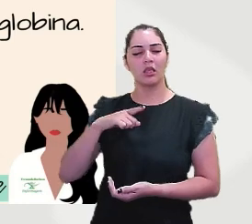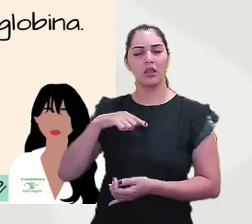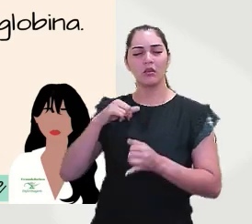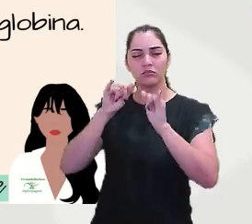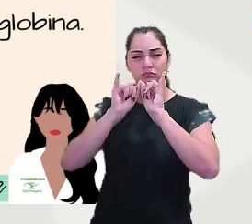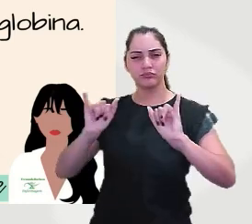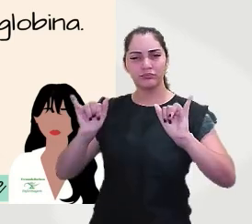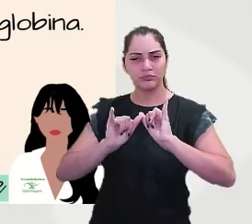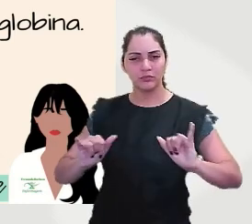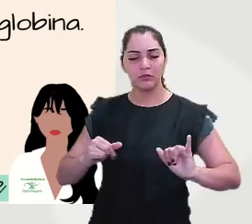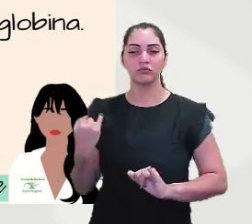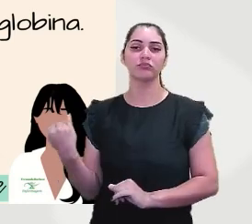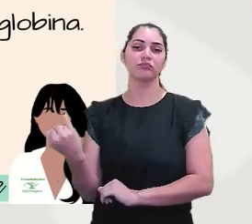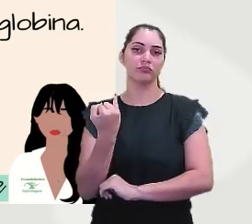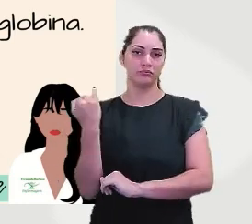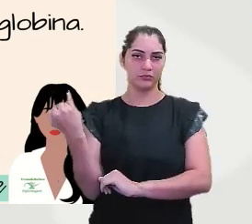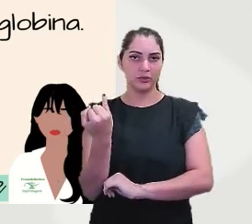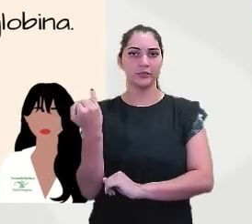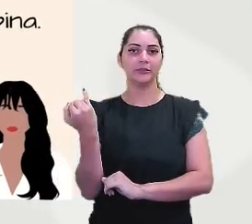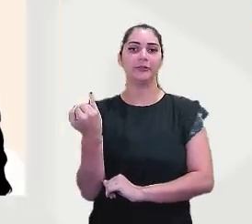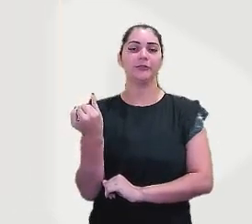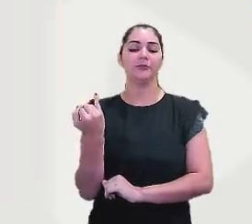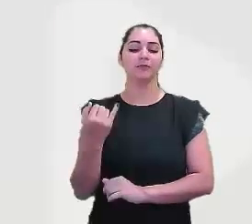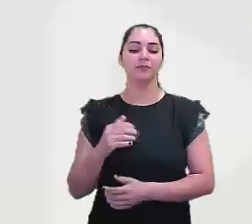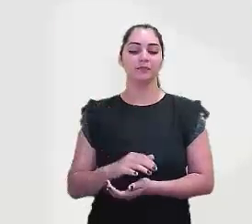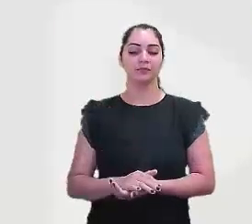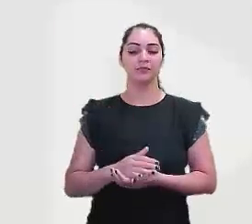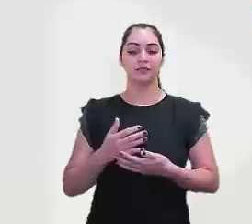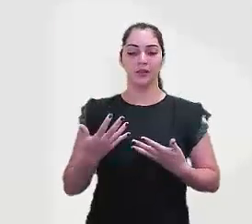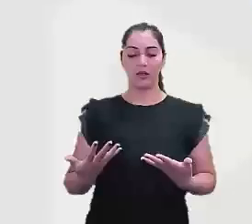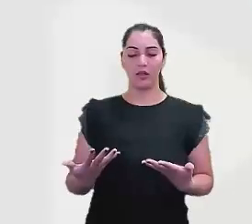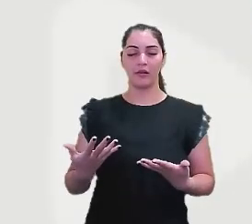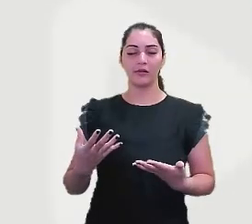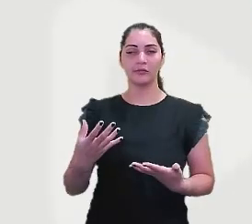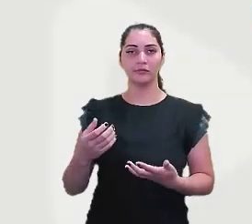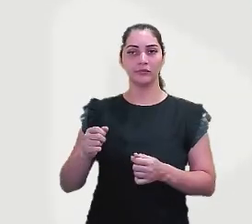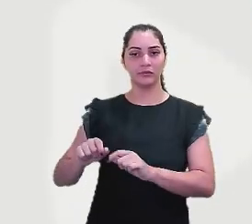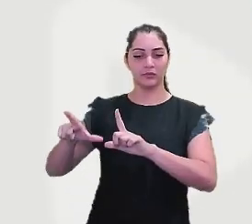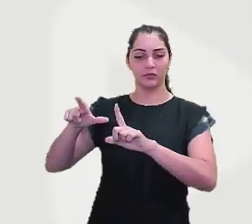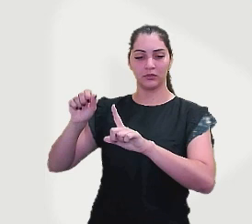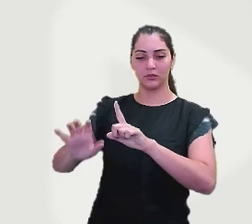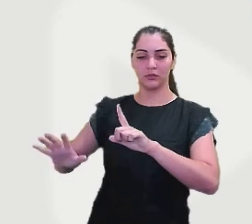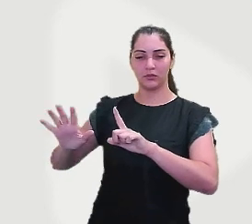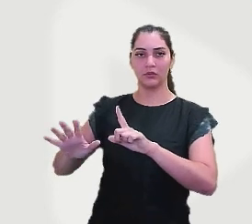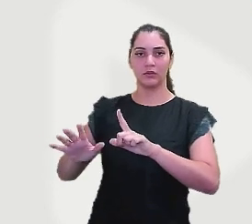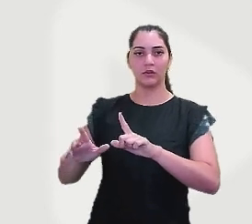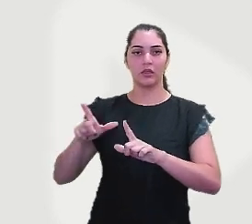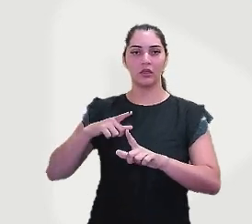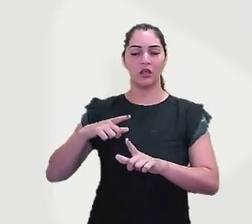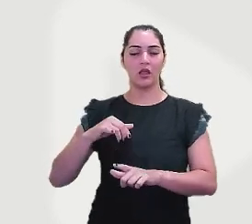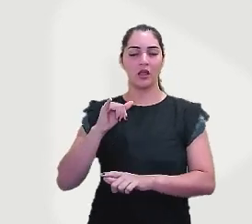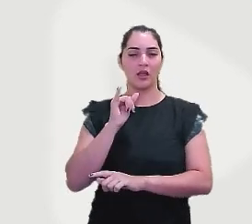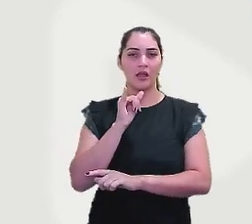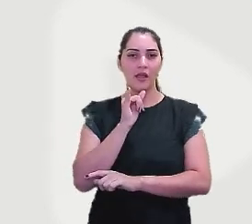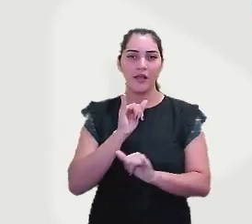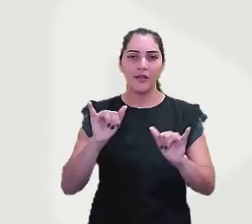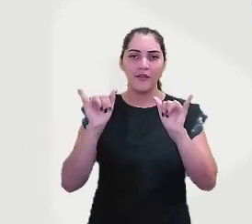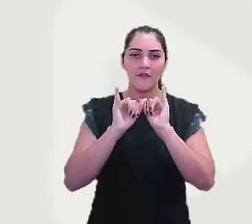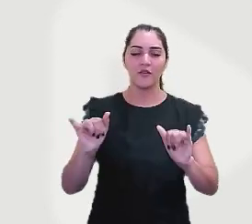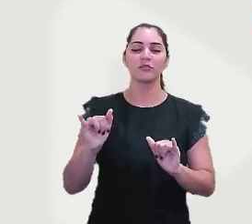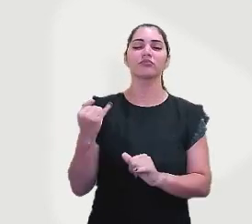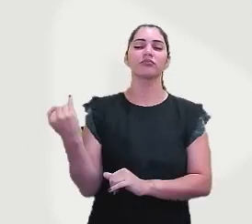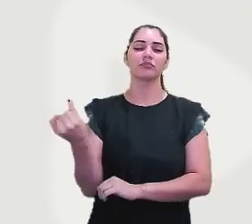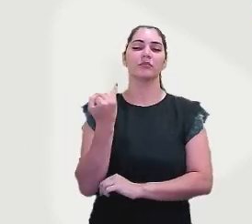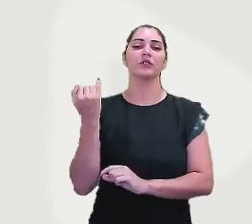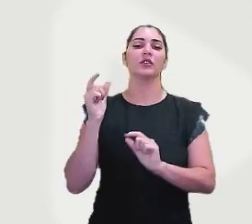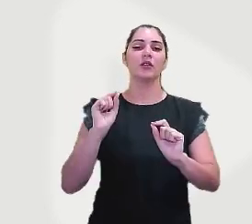informações que eu acho que é muito importante, muito relevante. E claro, vamos abrir aqui a próxima imagem. Se liga nessa informação que eu acho que é muito, mas muito